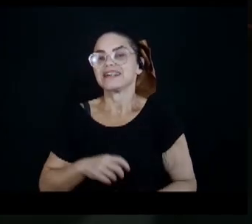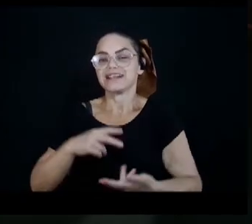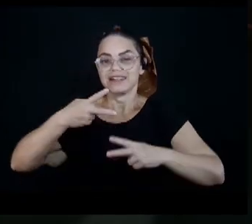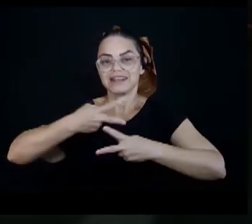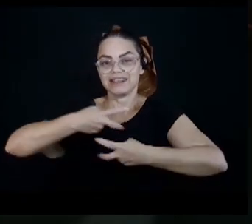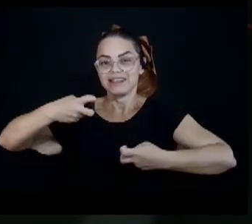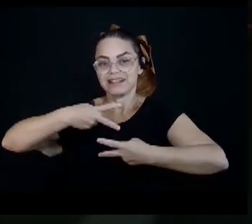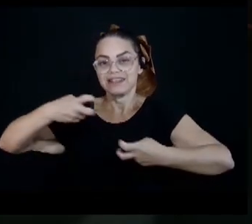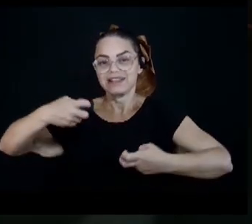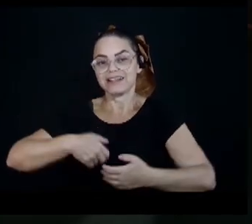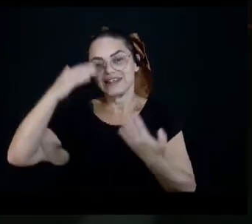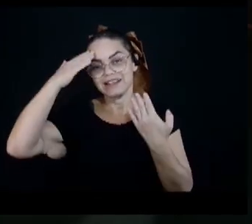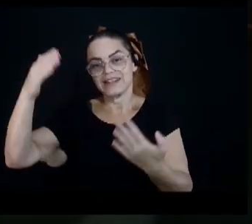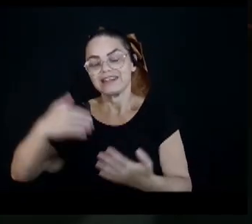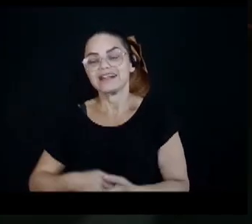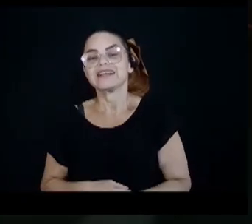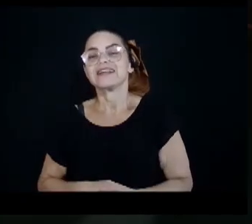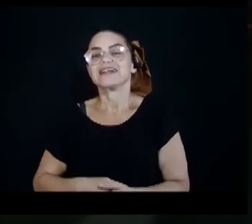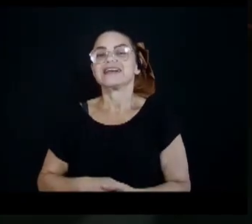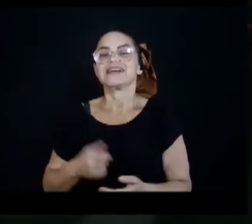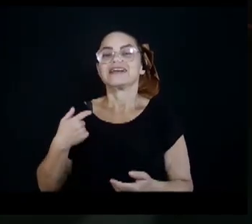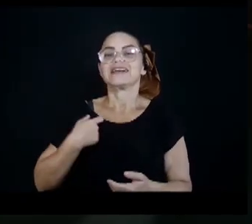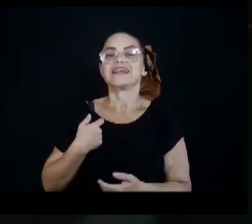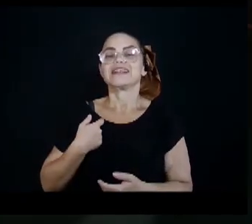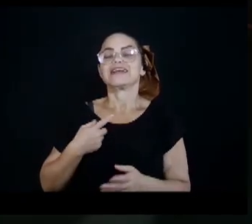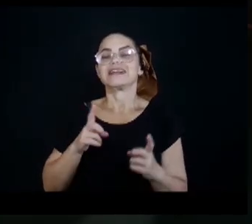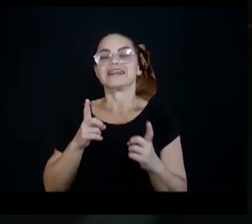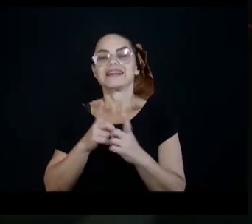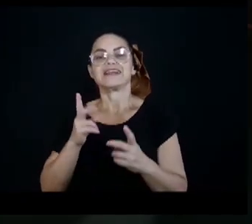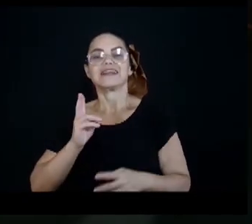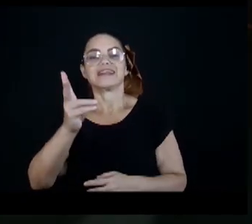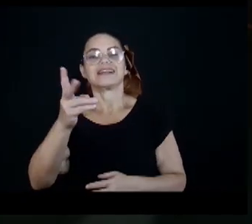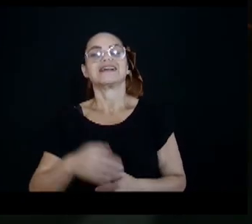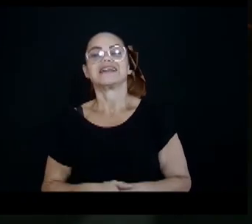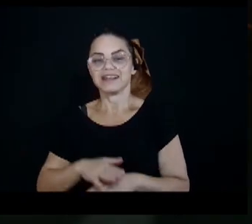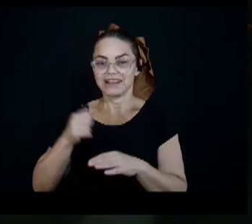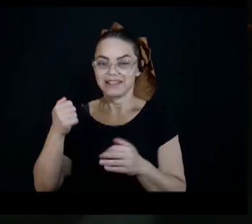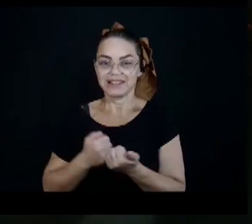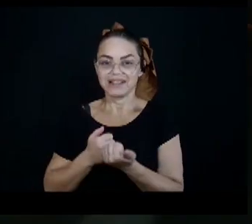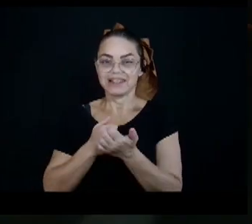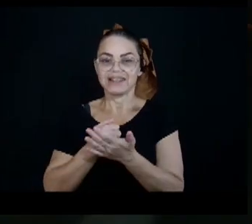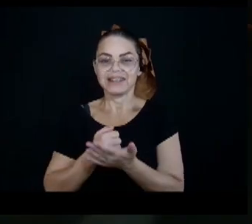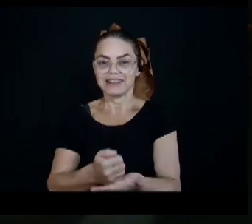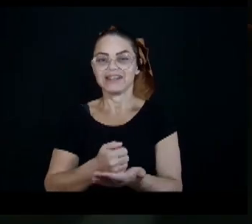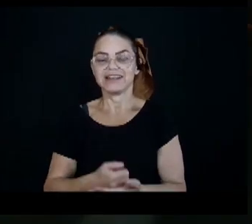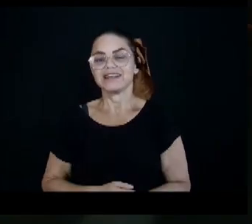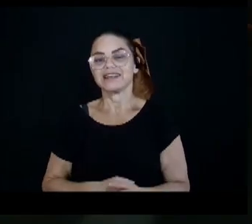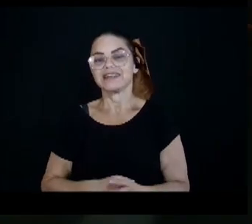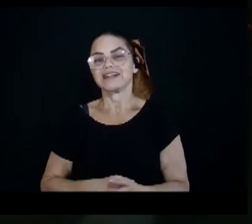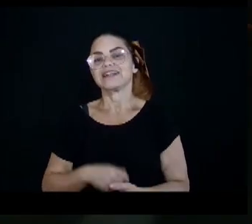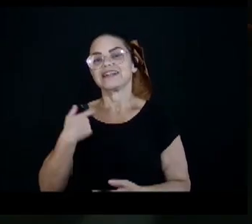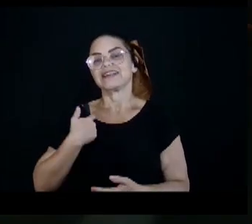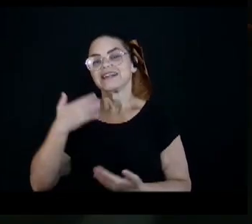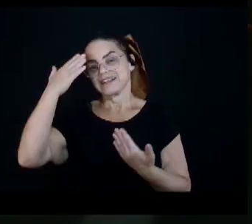pela parceria e por nos atender sempre quando a gente pede socorro para vocês aqui no programa, viu?